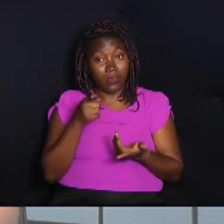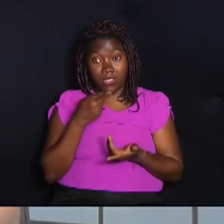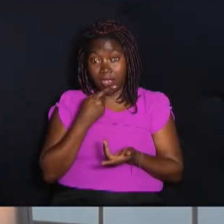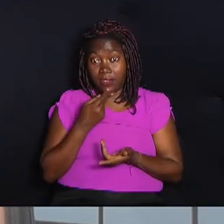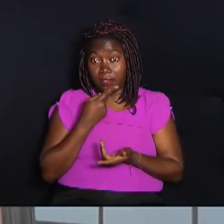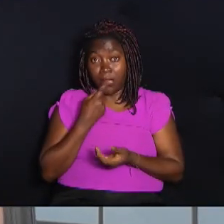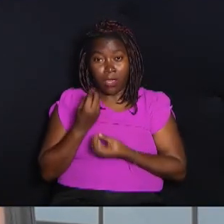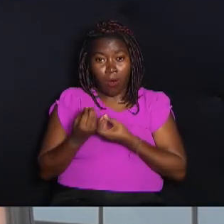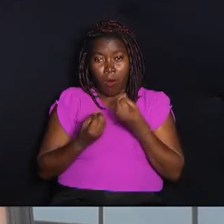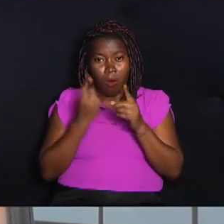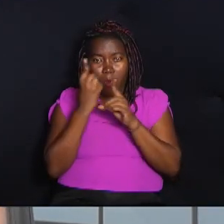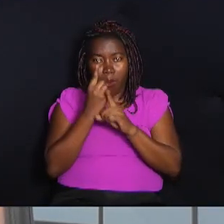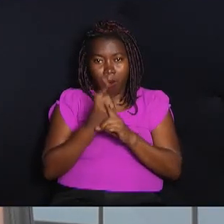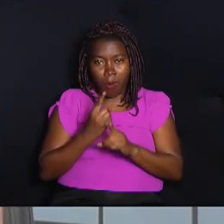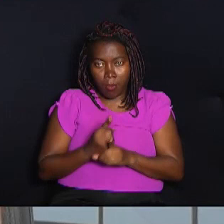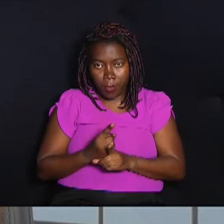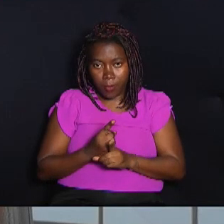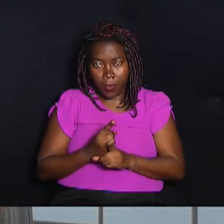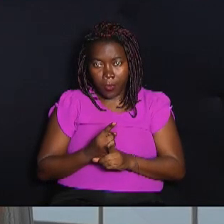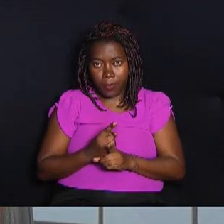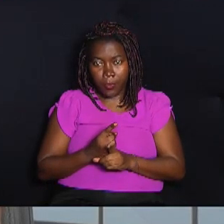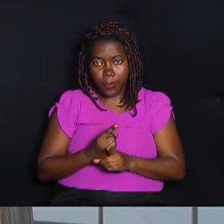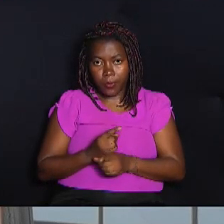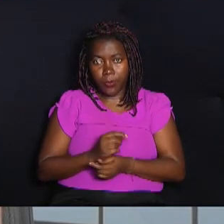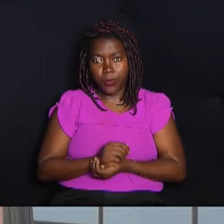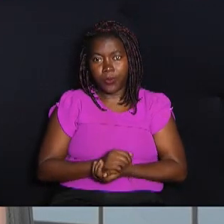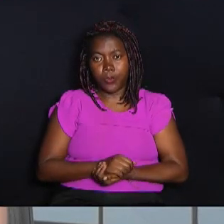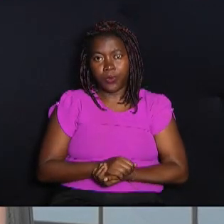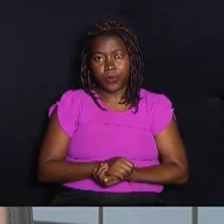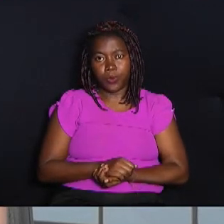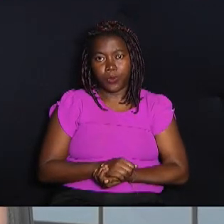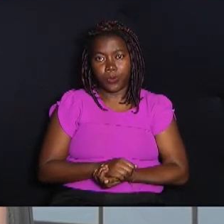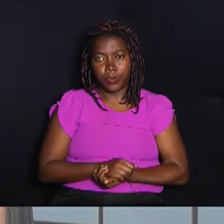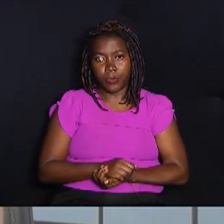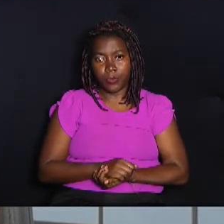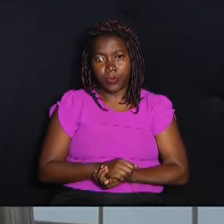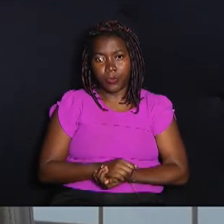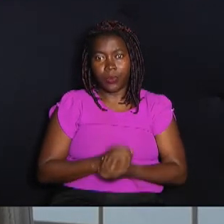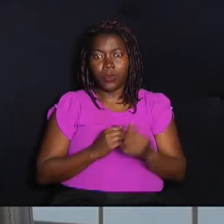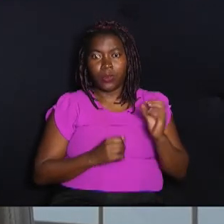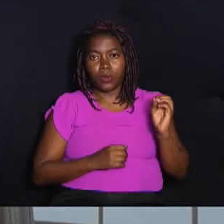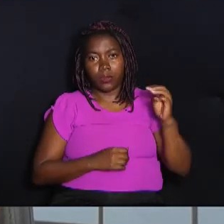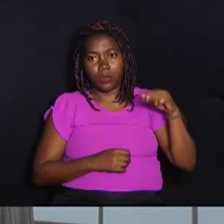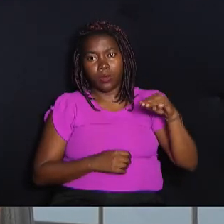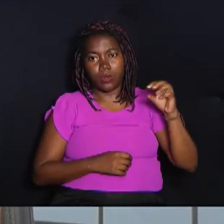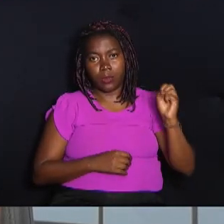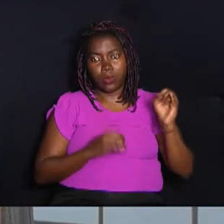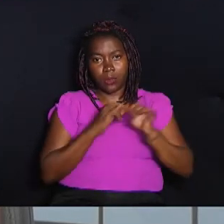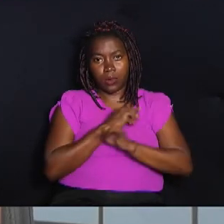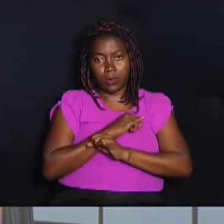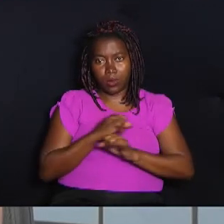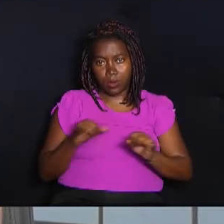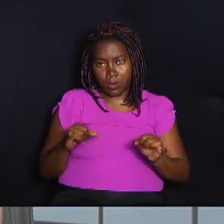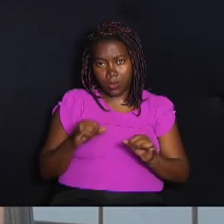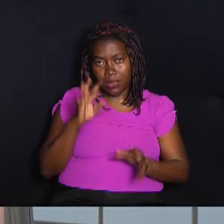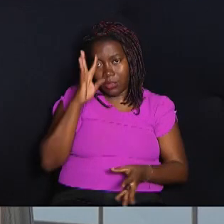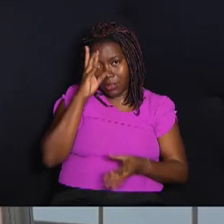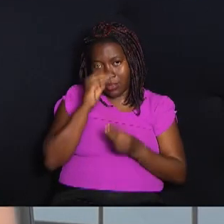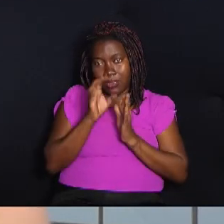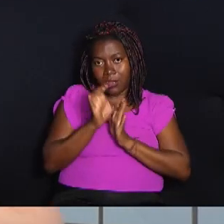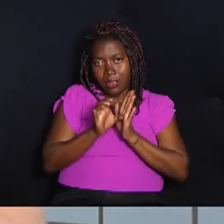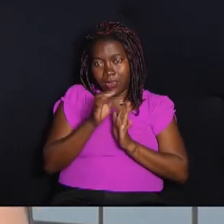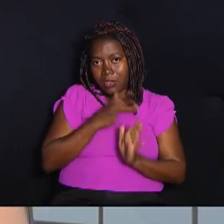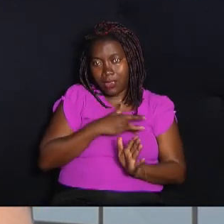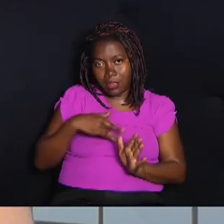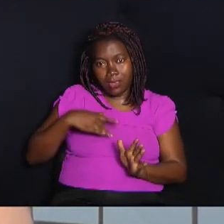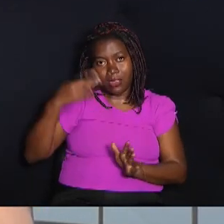gente identifica? Pela OMS, né, o conceito de saúde mental é quando você tem uma